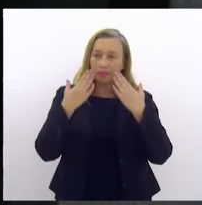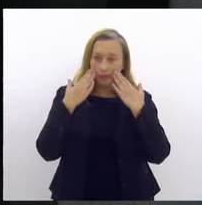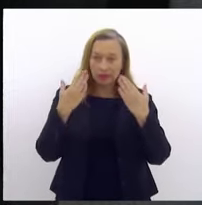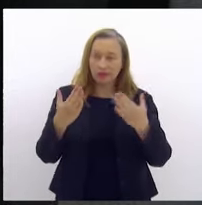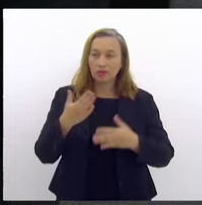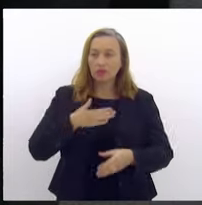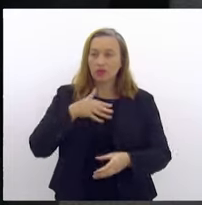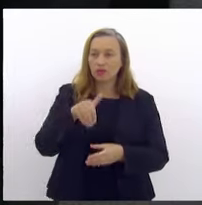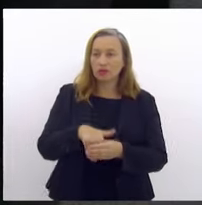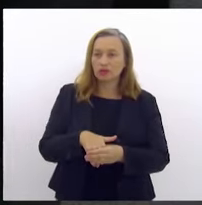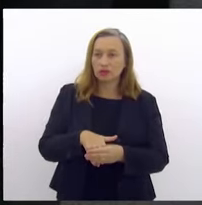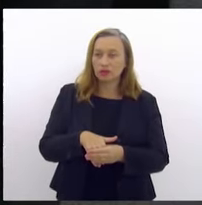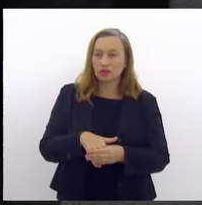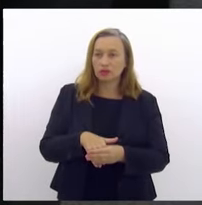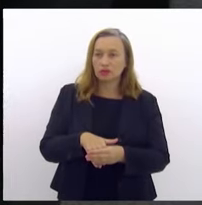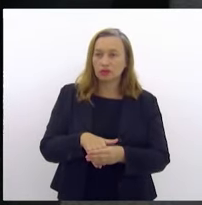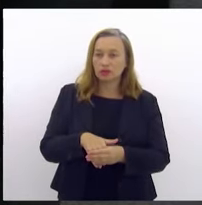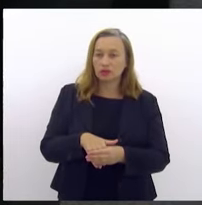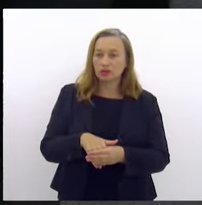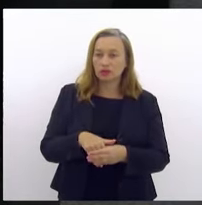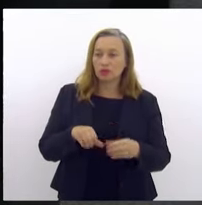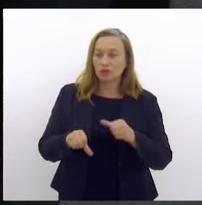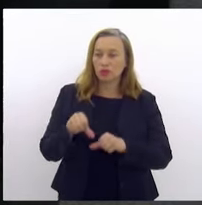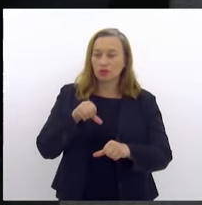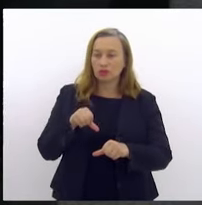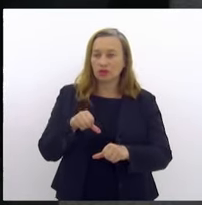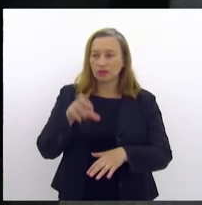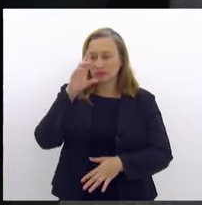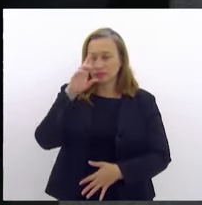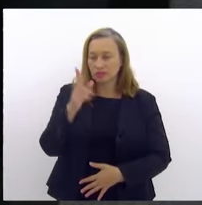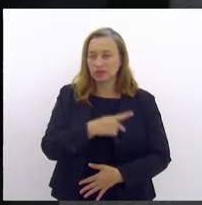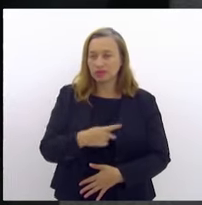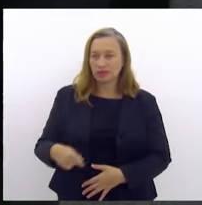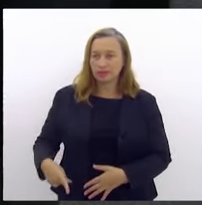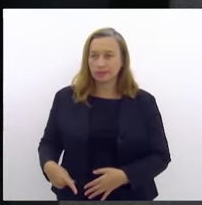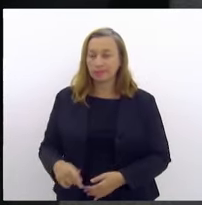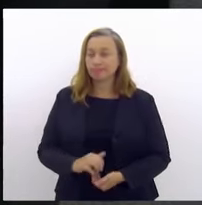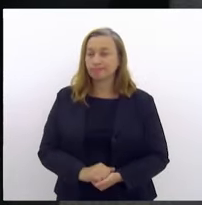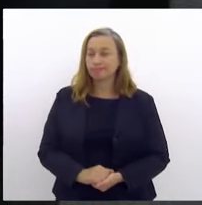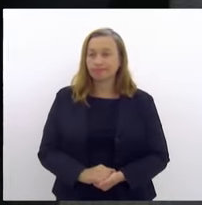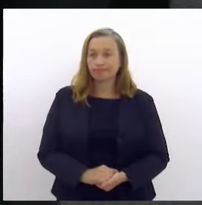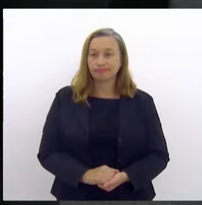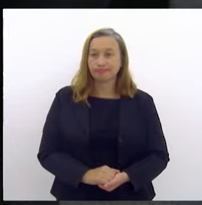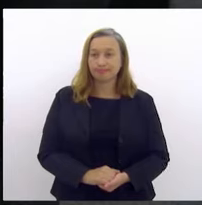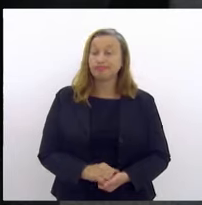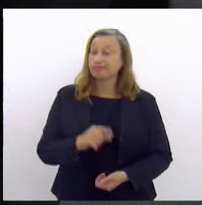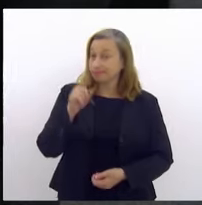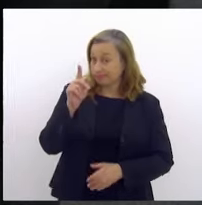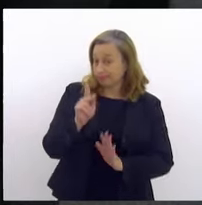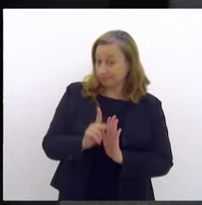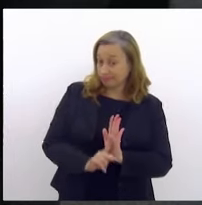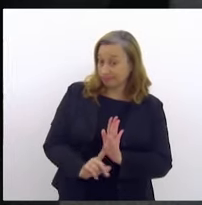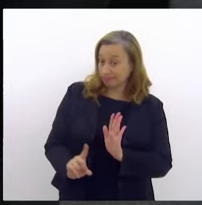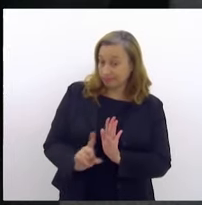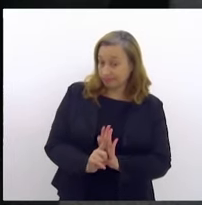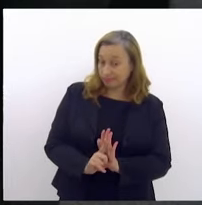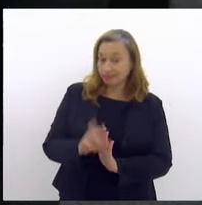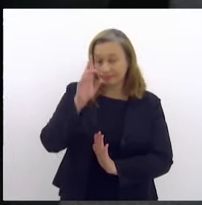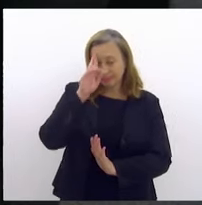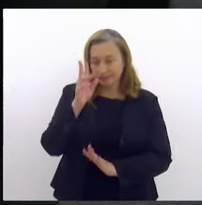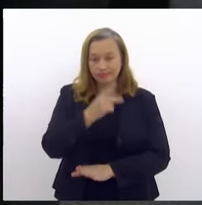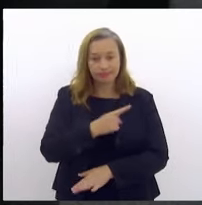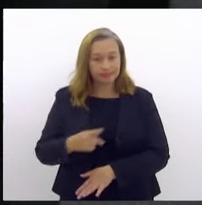apresentar meu voto divergente, senhor presidente. Este projeto de lei, senhor